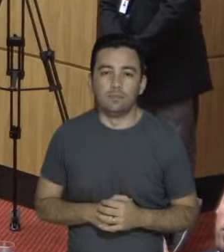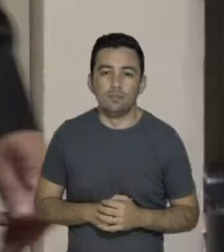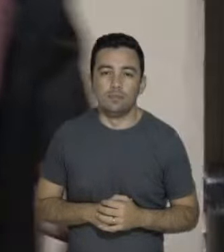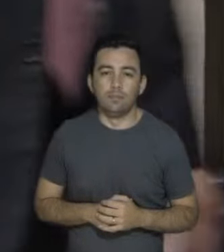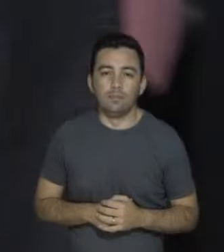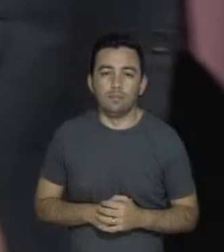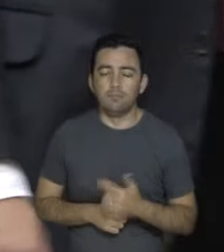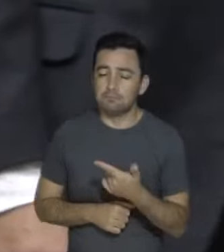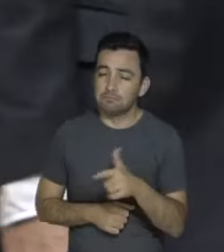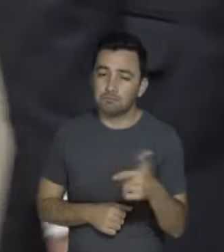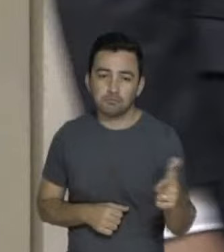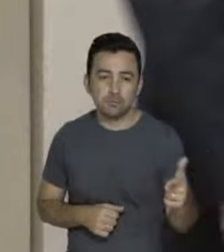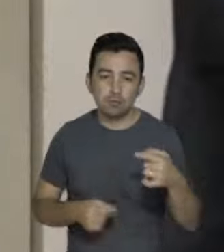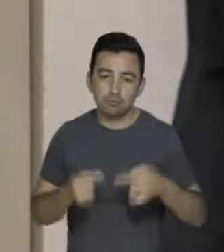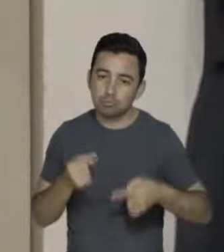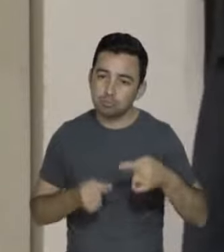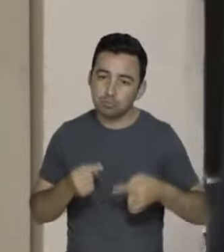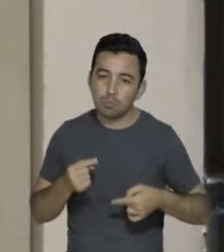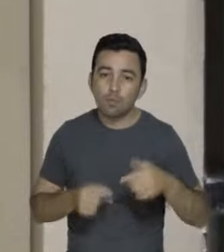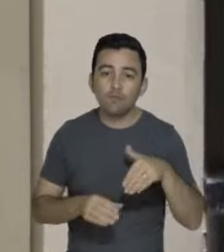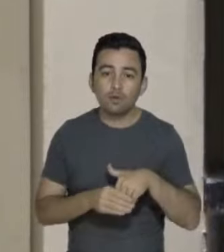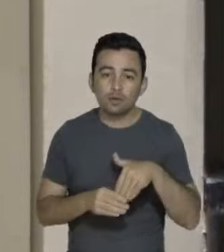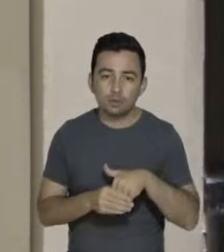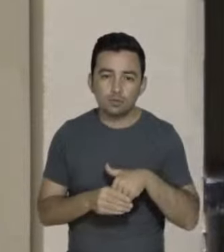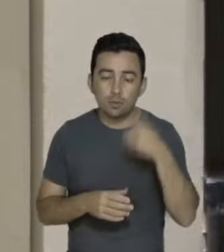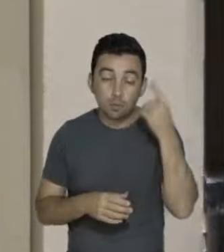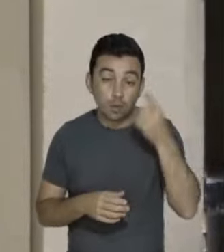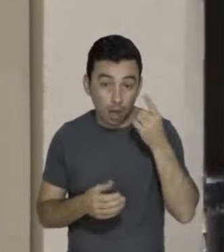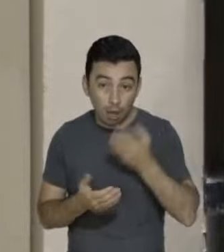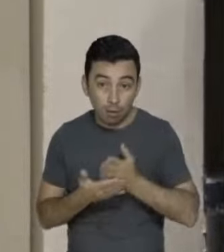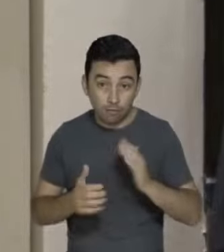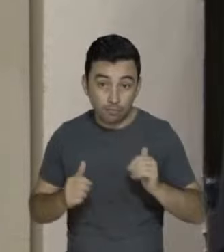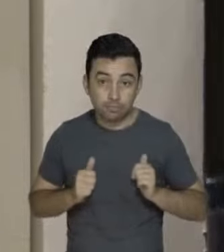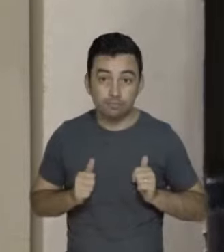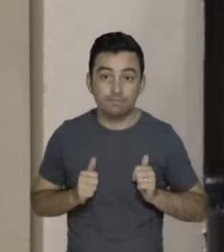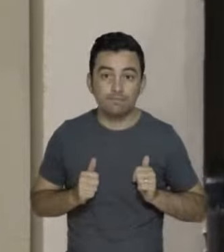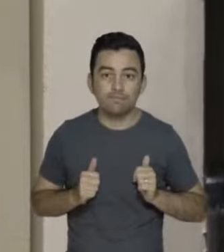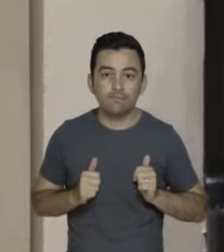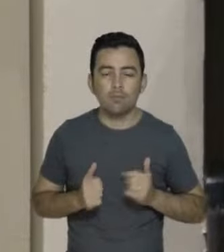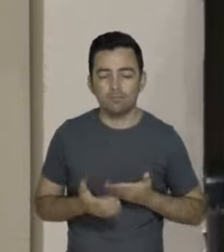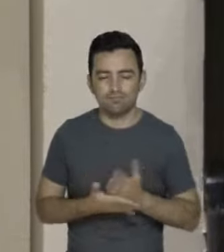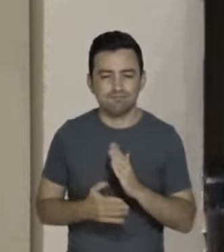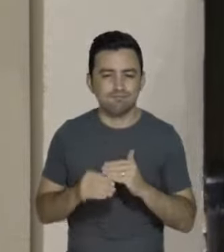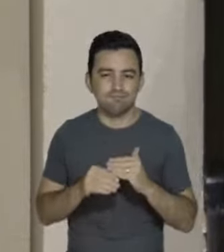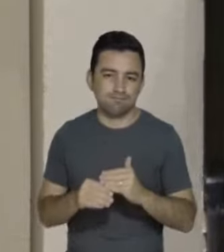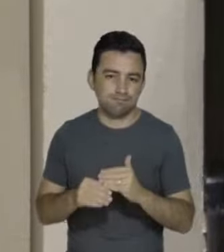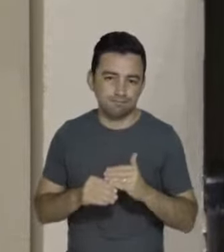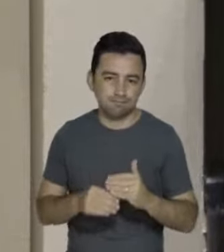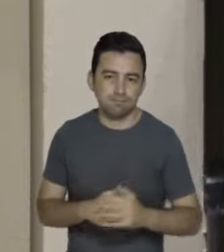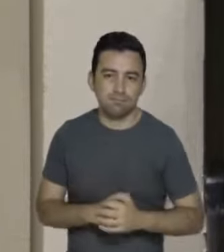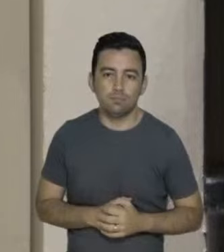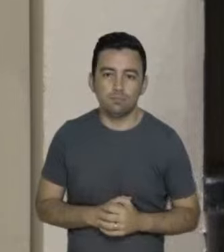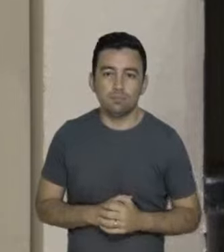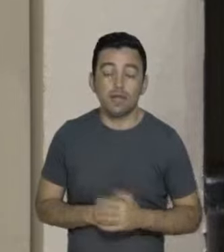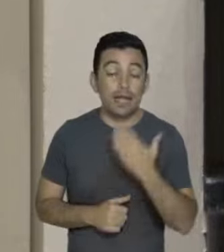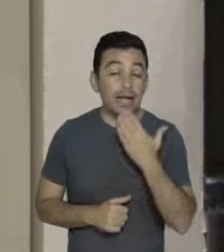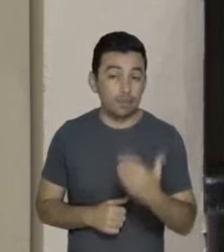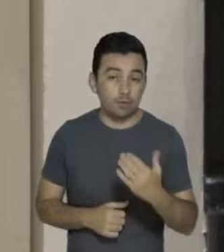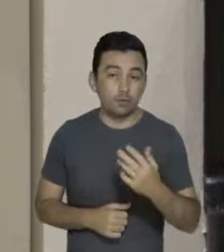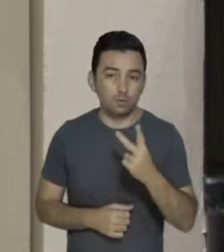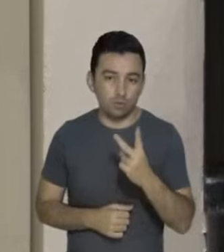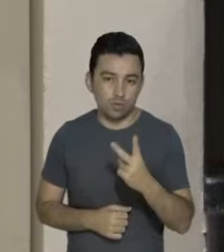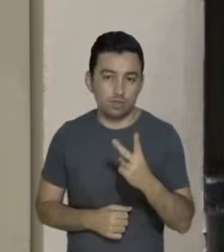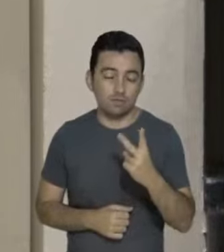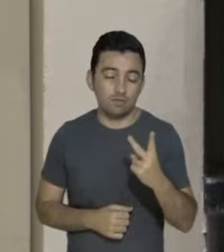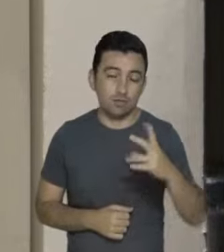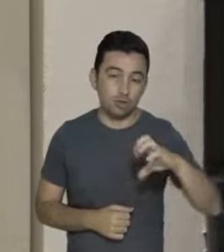não havendo mais Quem Queira discutir em votação deputados que aprovam permanência como se encontra aprovado por unanimidades requerimento 229